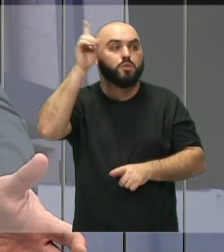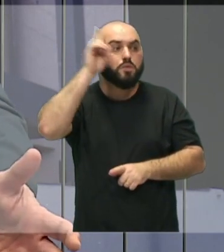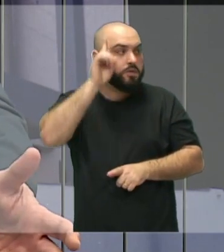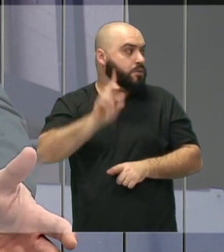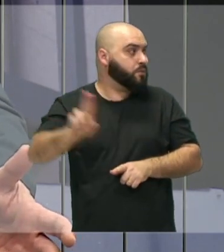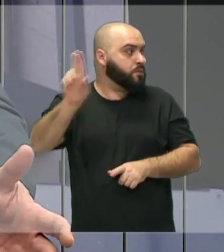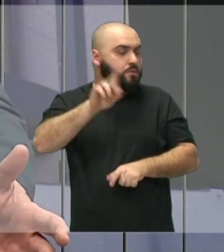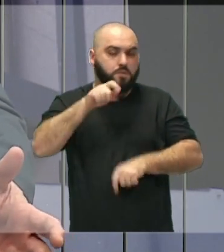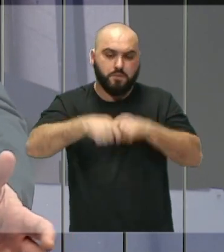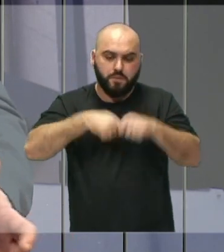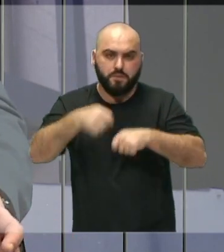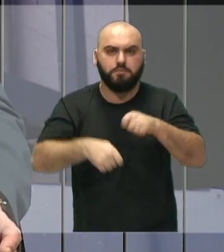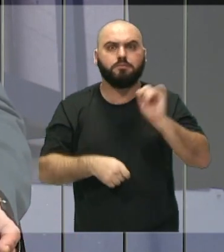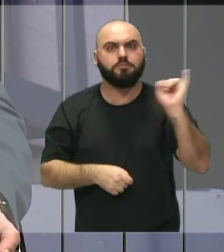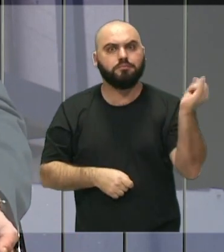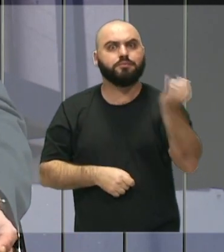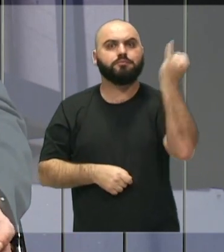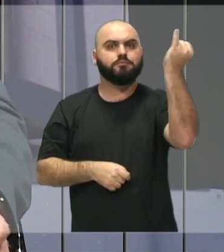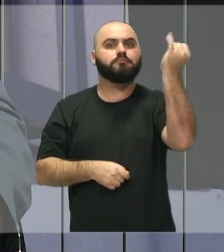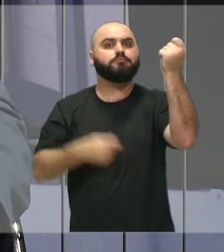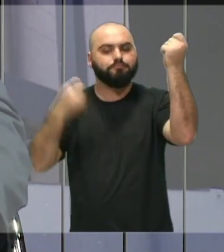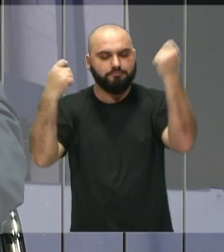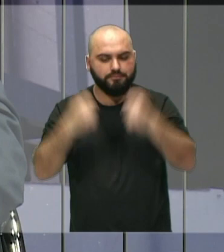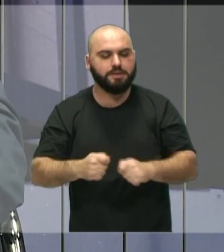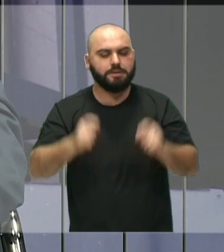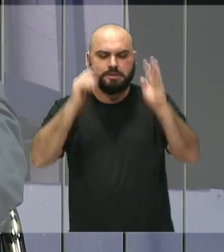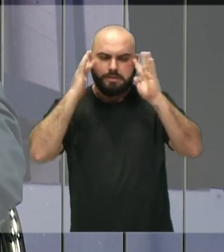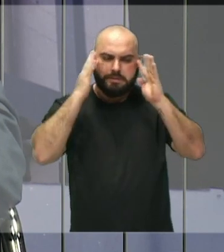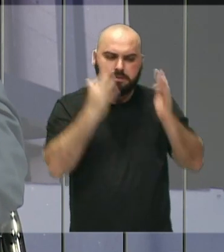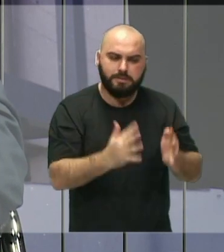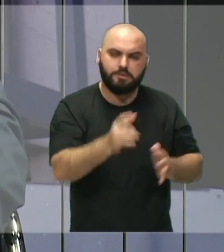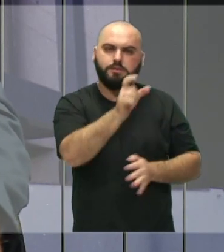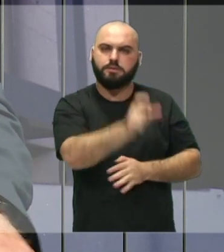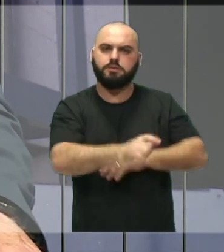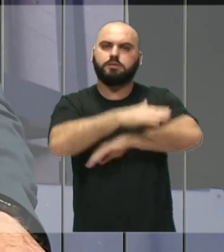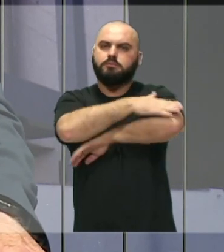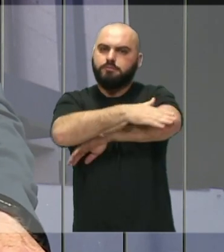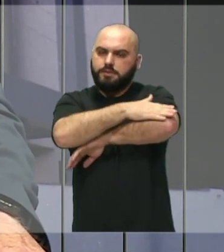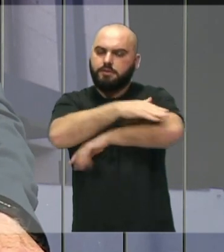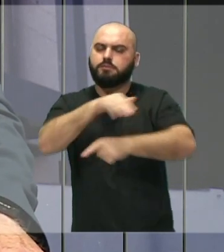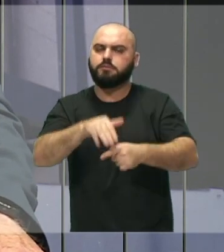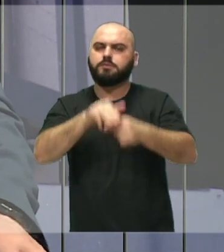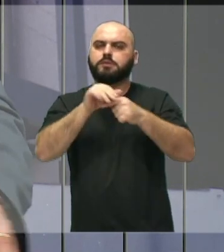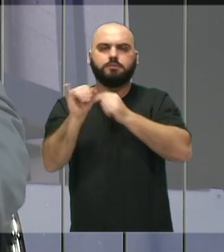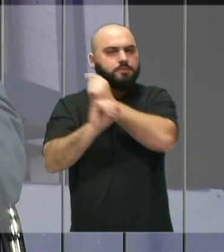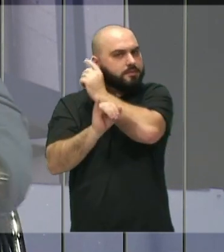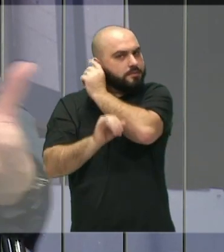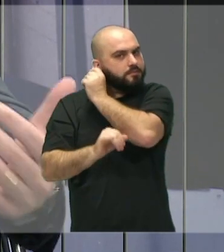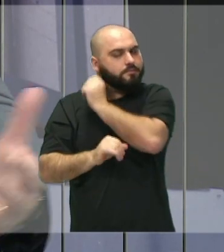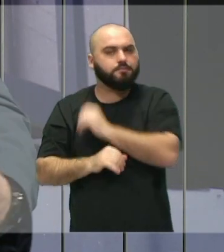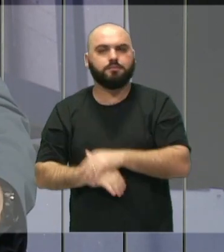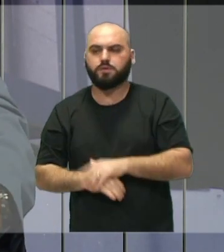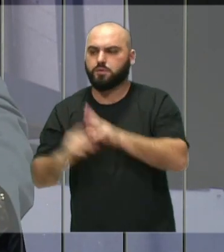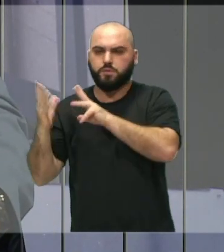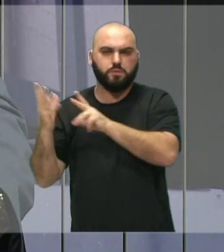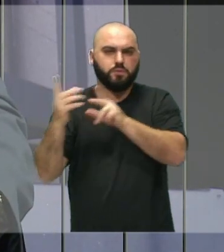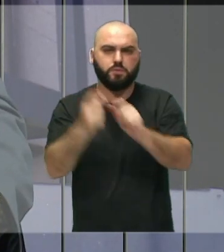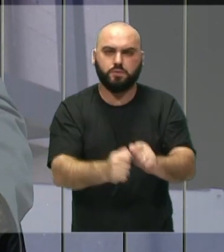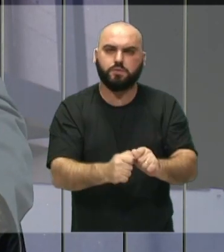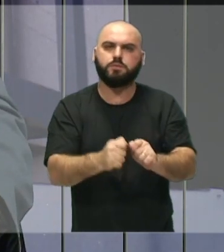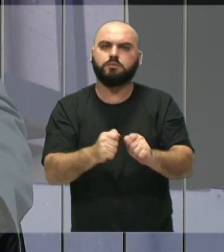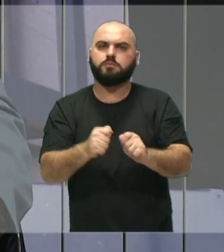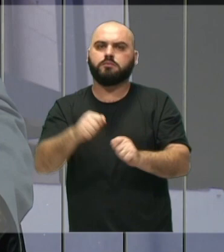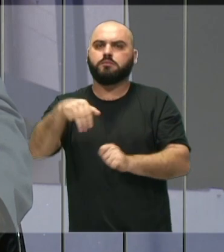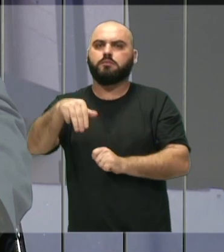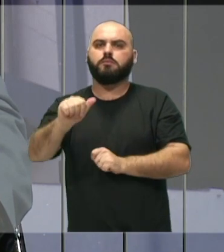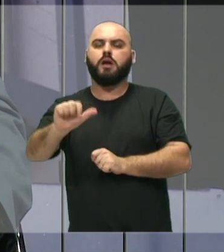extremamente importante, né? Então há uma atenção sim nessa infraestrutura, nas praças públicas do município. A gente está fazendo todo o levantamento da malha